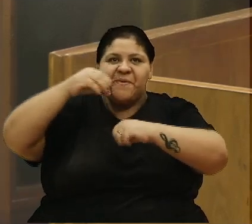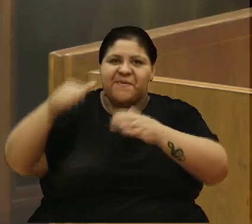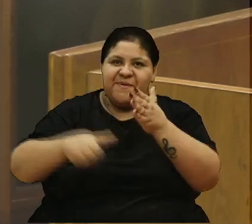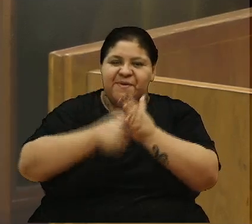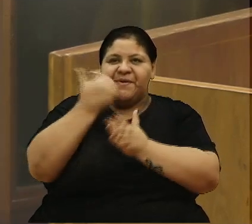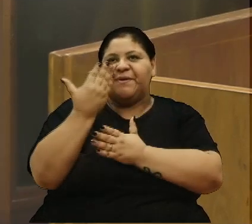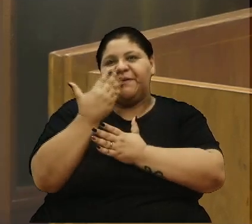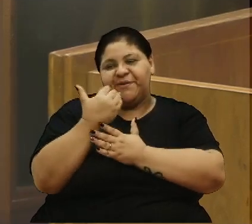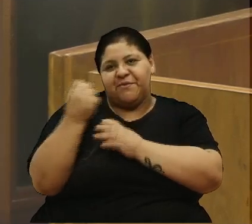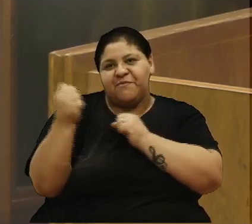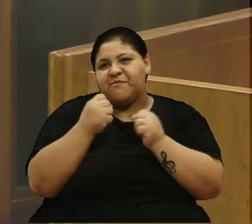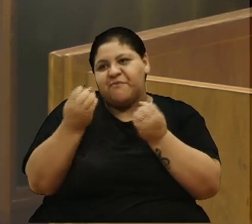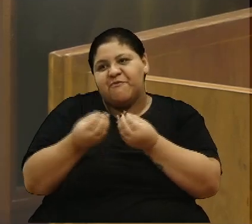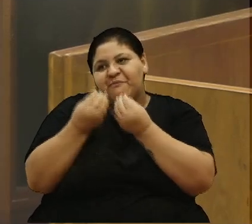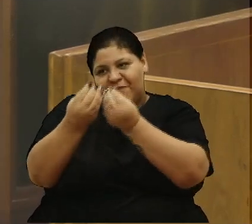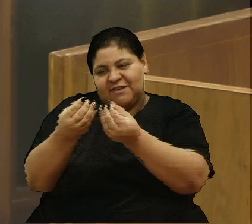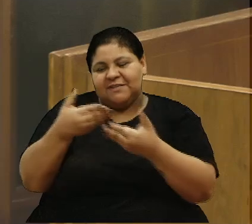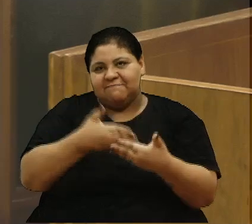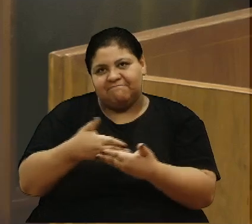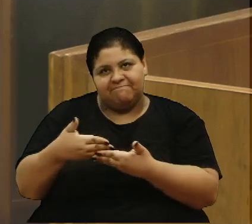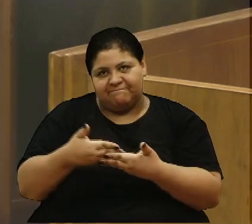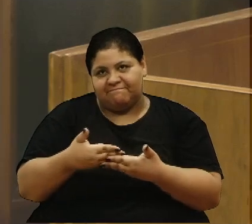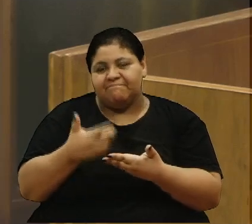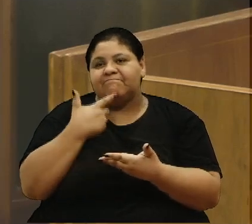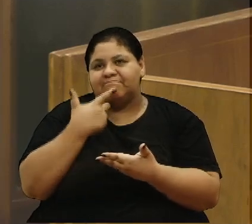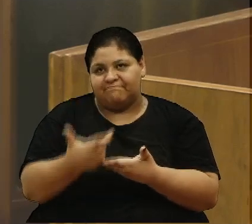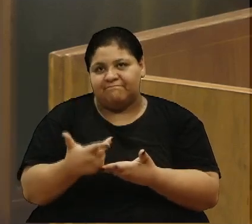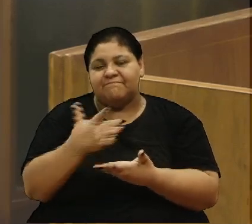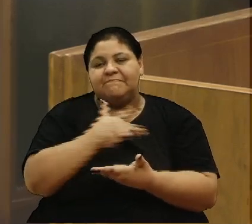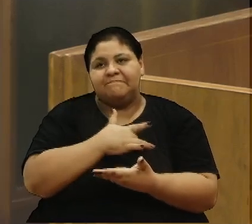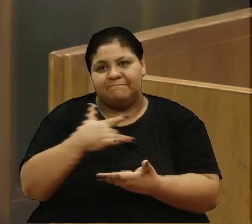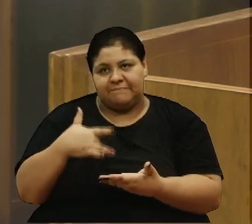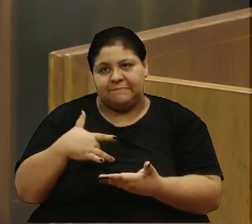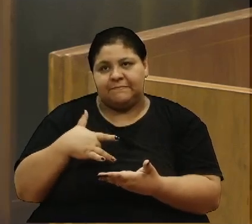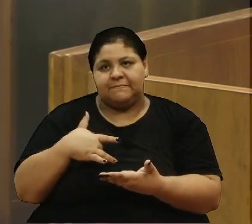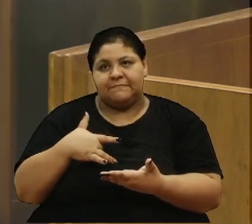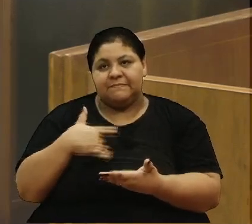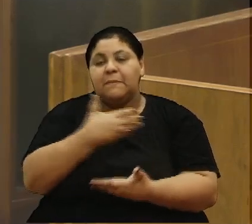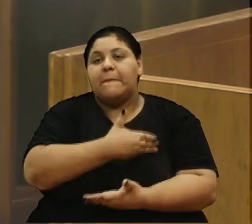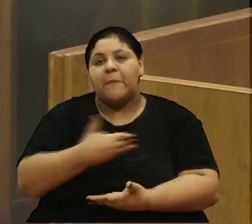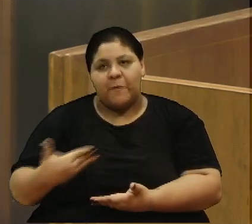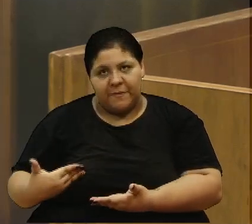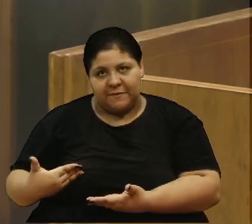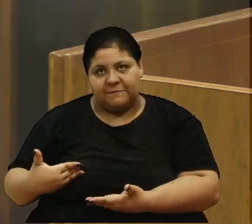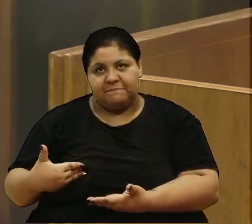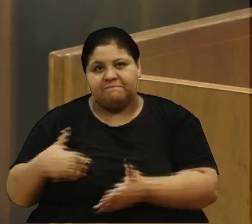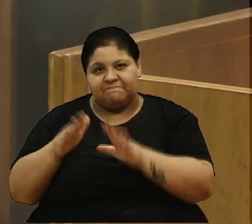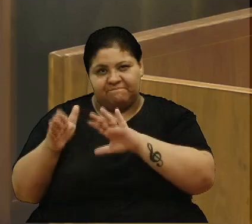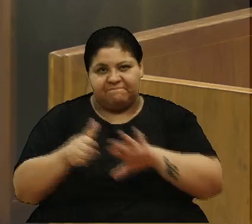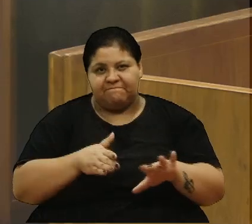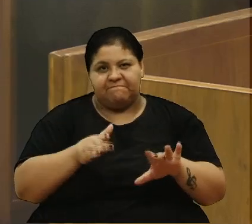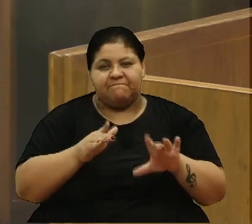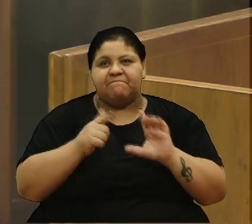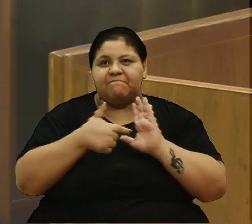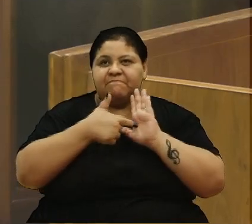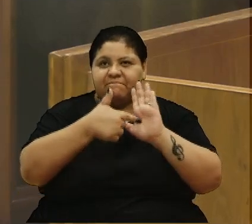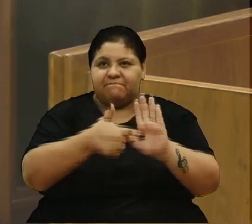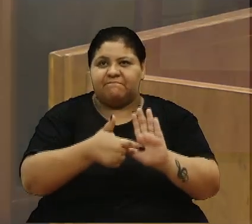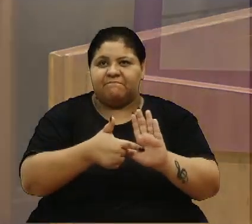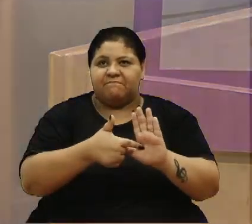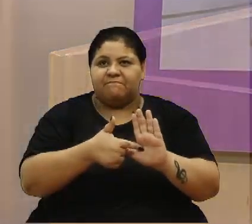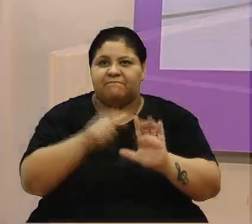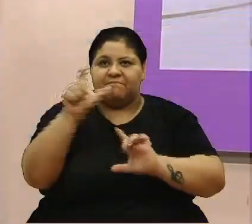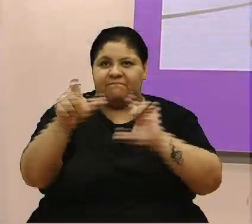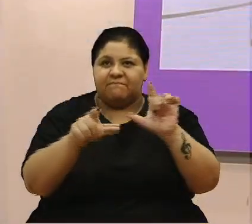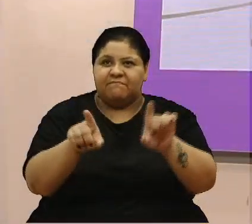pode, né, dar para as nossas crianças. A gente está falando sobre saúde e saúde pública. Vamos passar um pouquinho aí, vamos mostrar só para que as